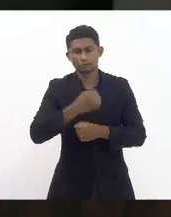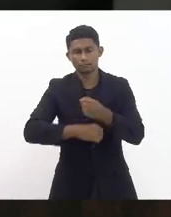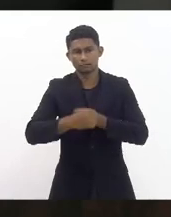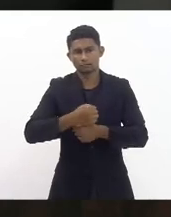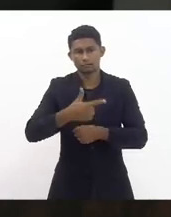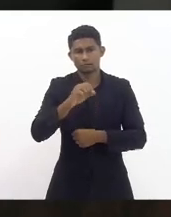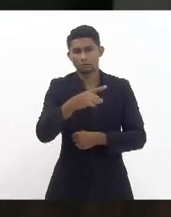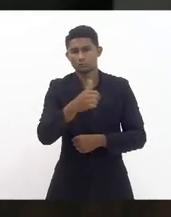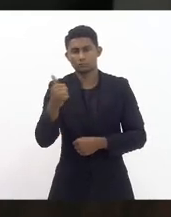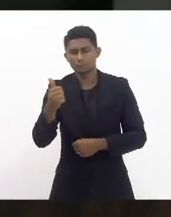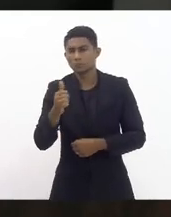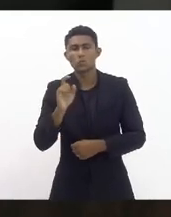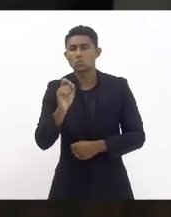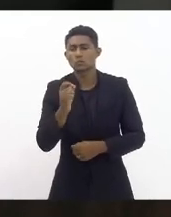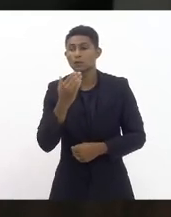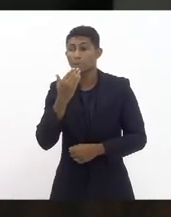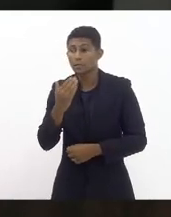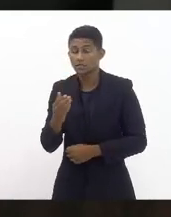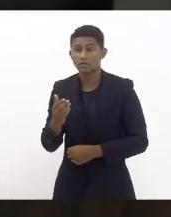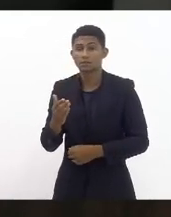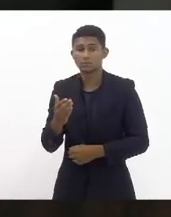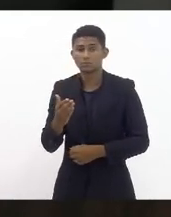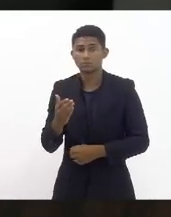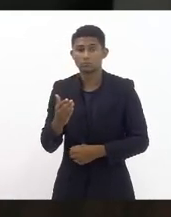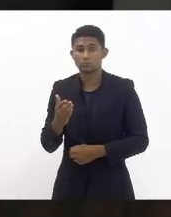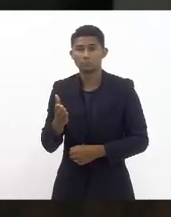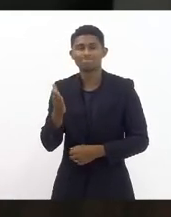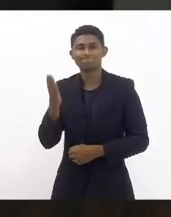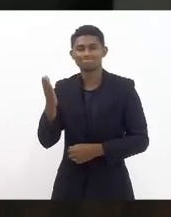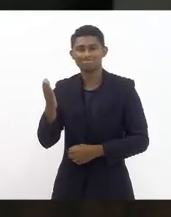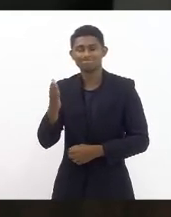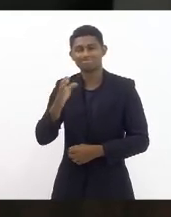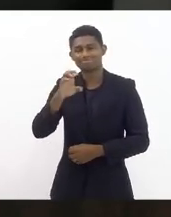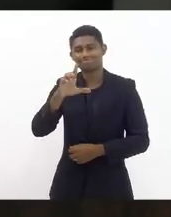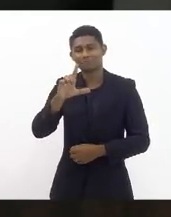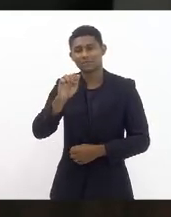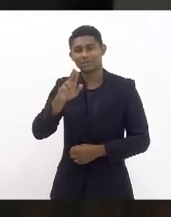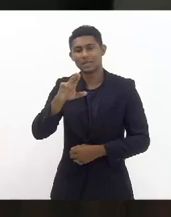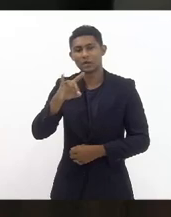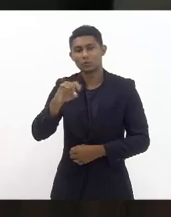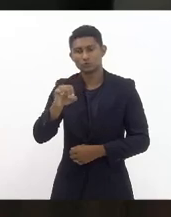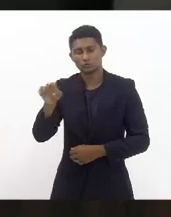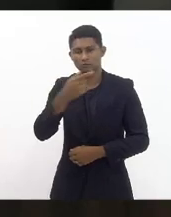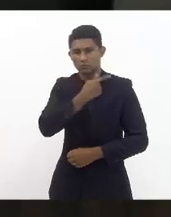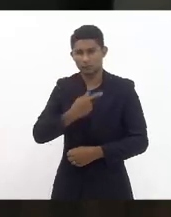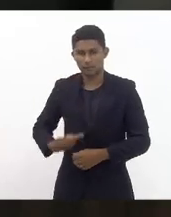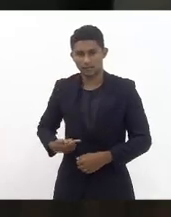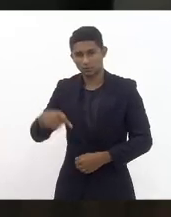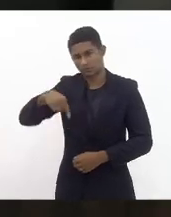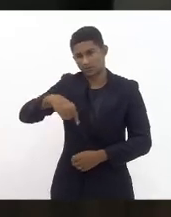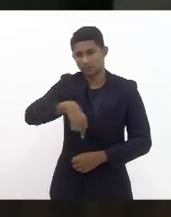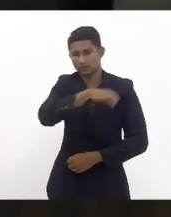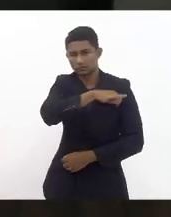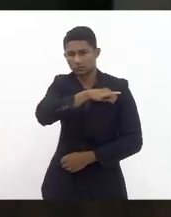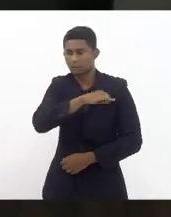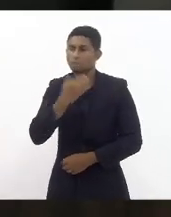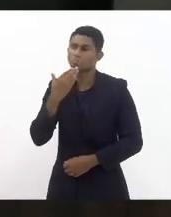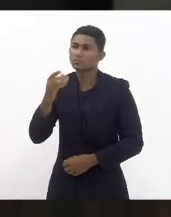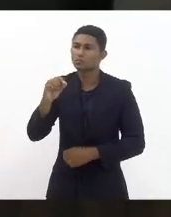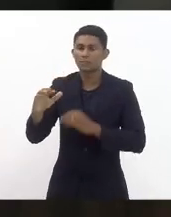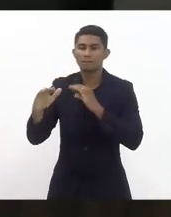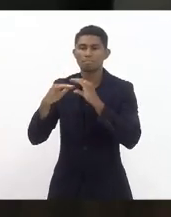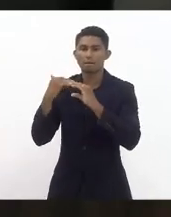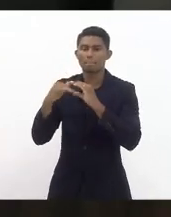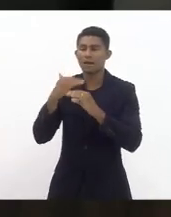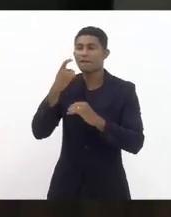deputado Eurico Júnior, que solicita ao excelentíssimo senhor Cláudio Bonfim de Castro e Silva, governador do estado do Rio de Janeiro, um envio de mensagem